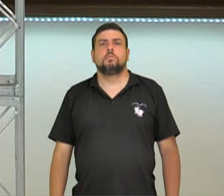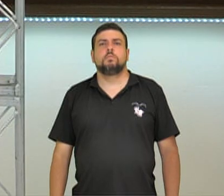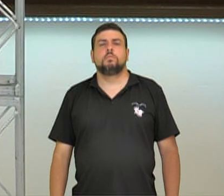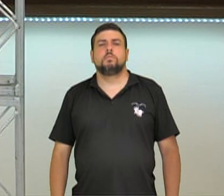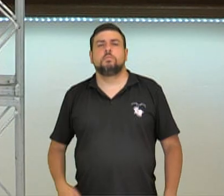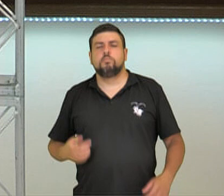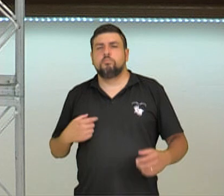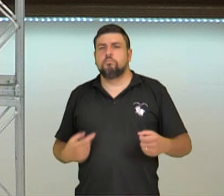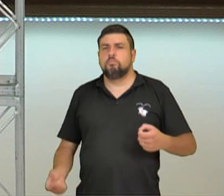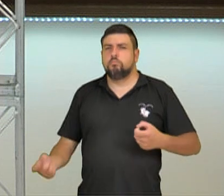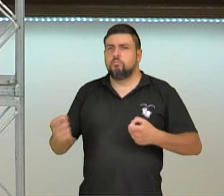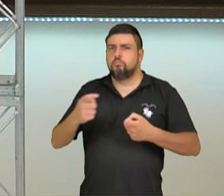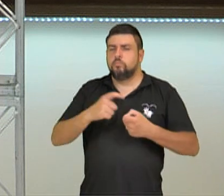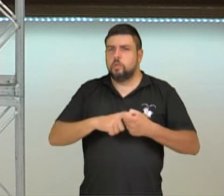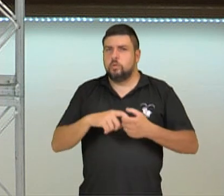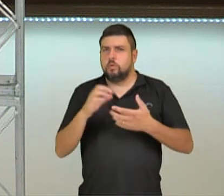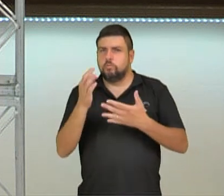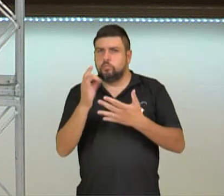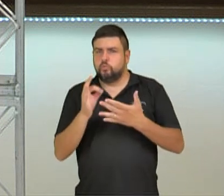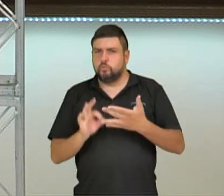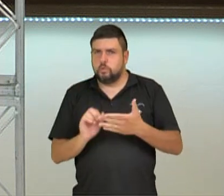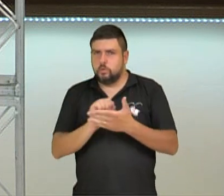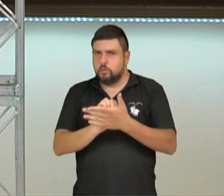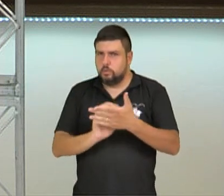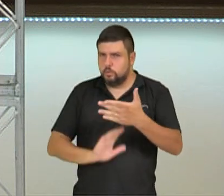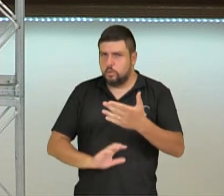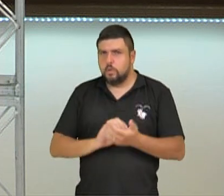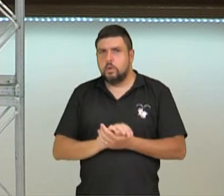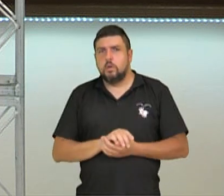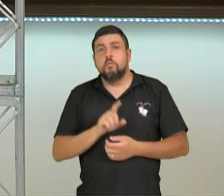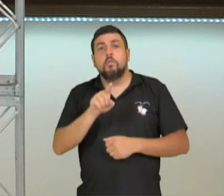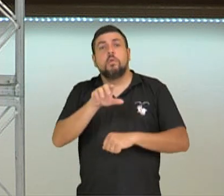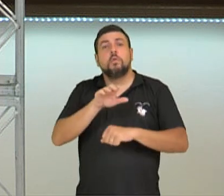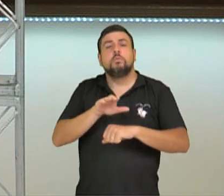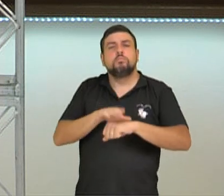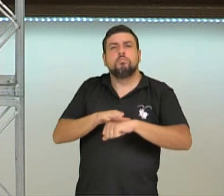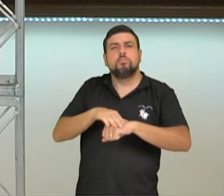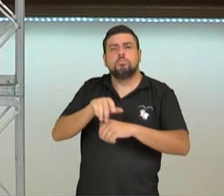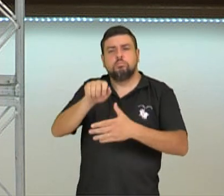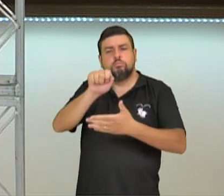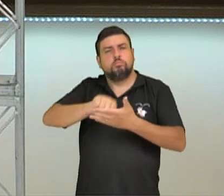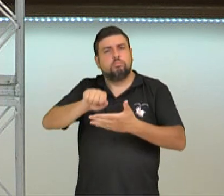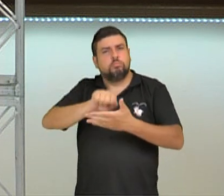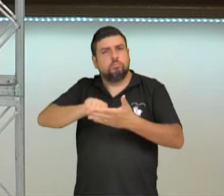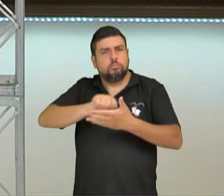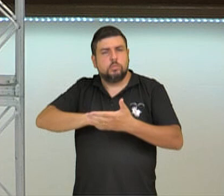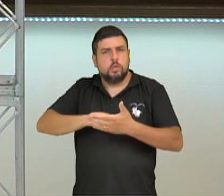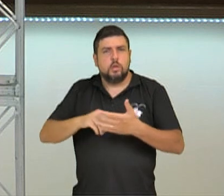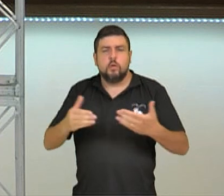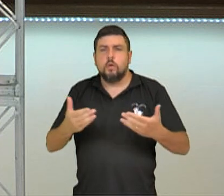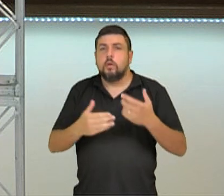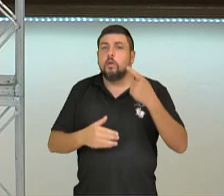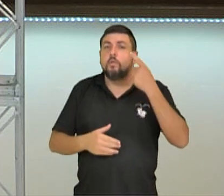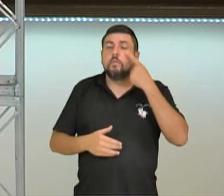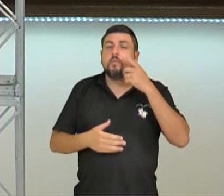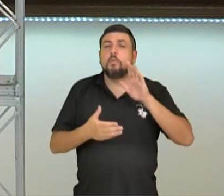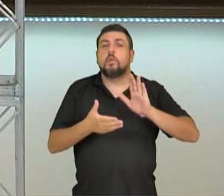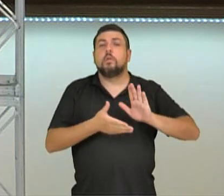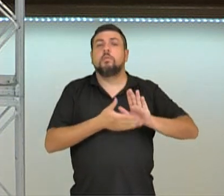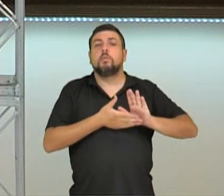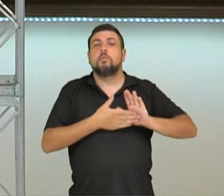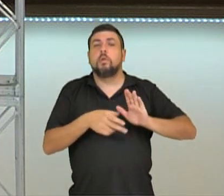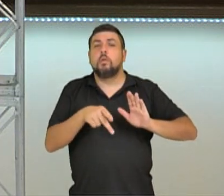Voltamos com a correção das duas atividades. Vocês deveriam escrever as respostas de vocês e agora vamos ver juntos o que a professora